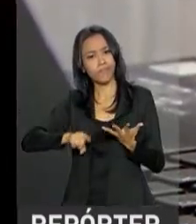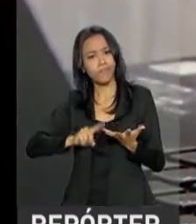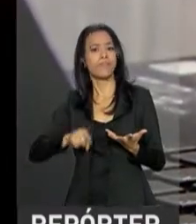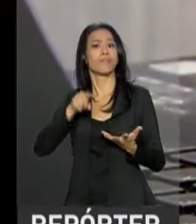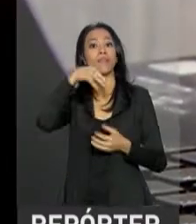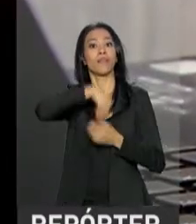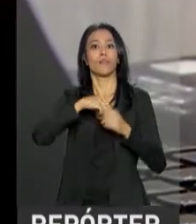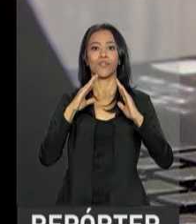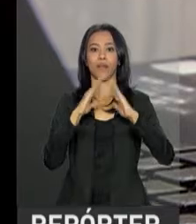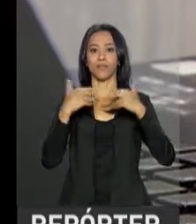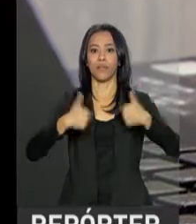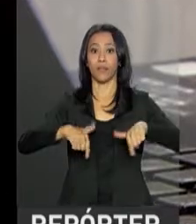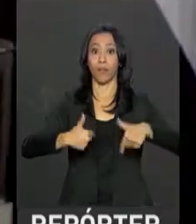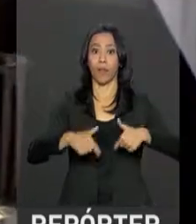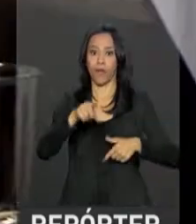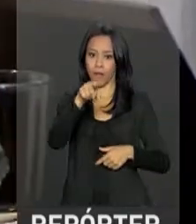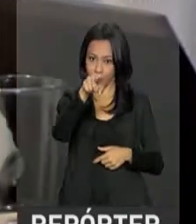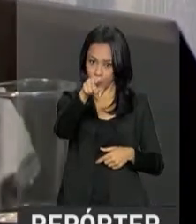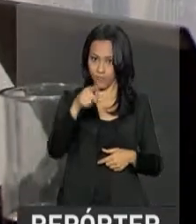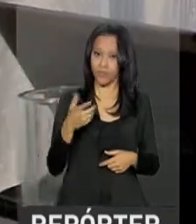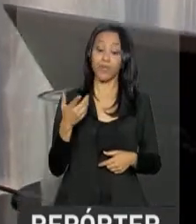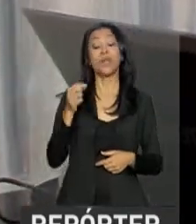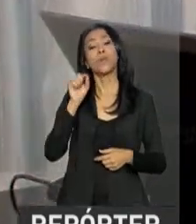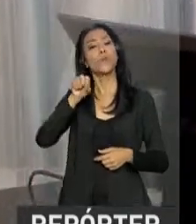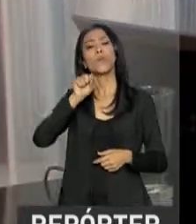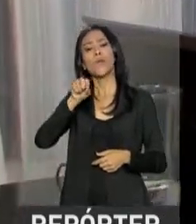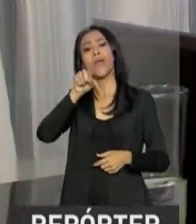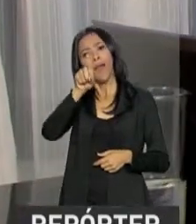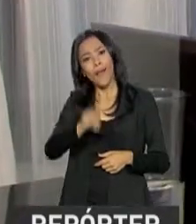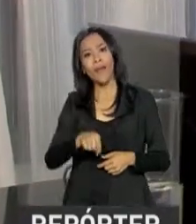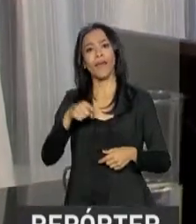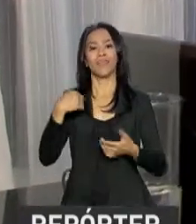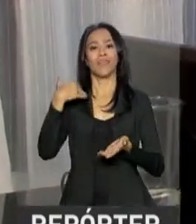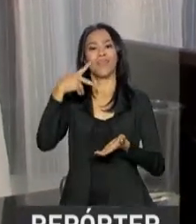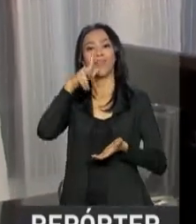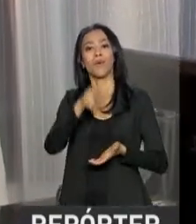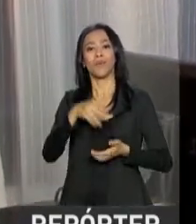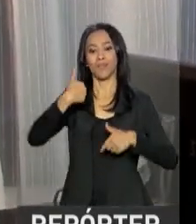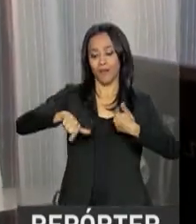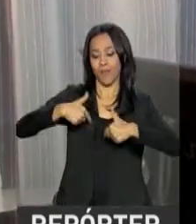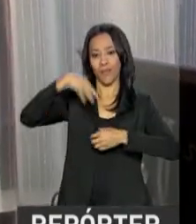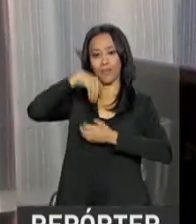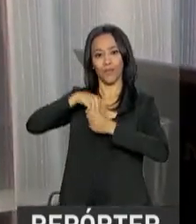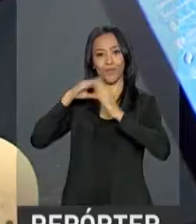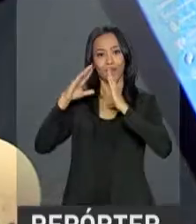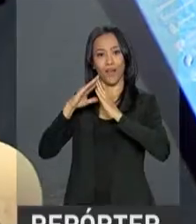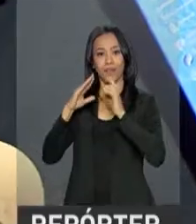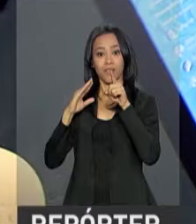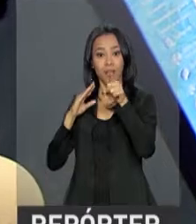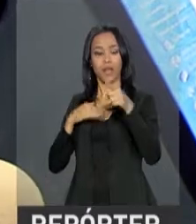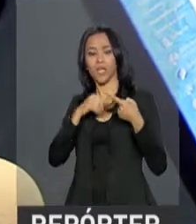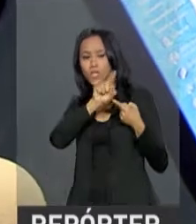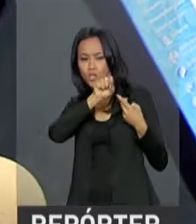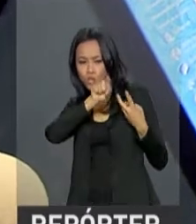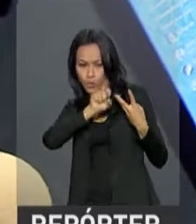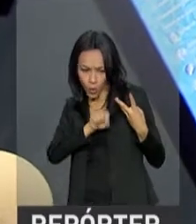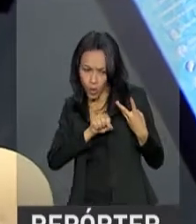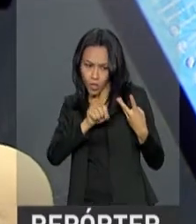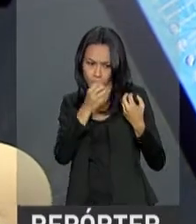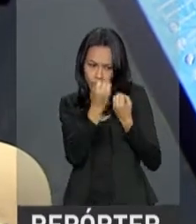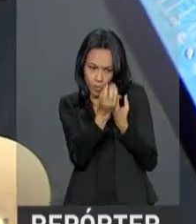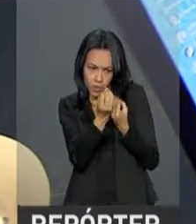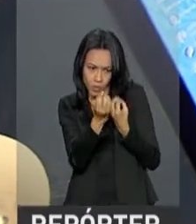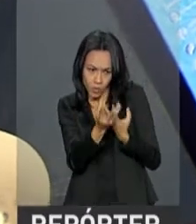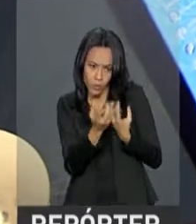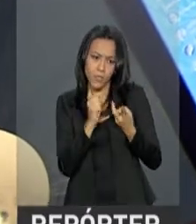lar é o chamado home office que significa escritório em casa ela seleciona notícias faz a